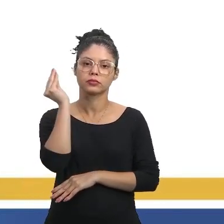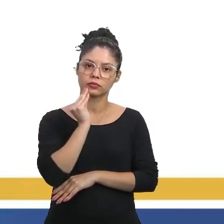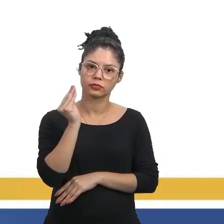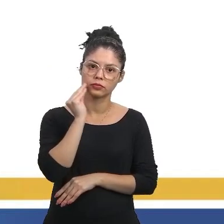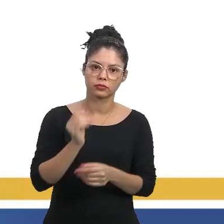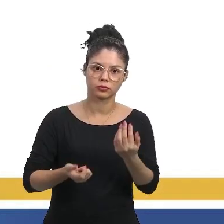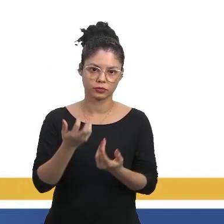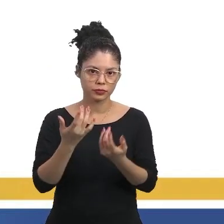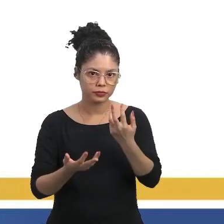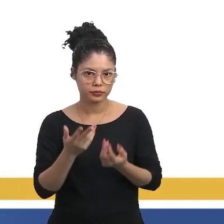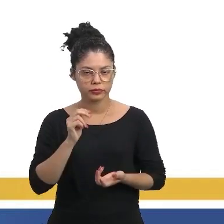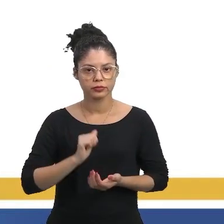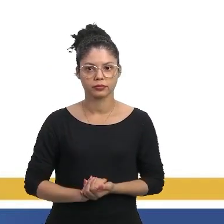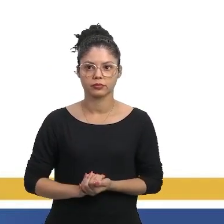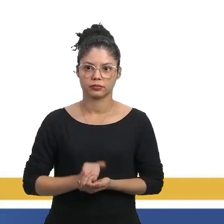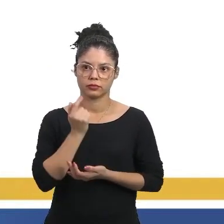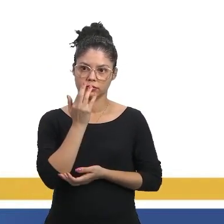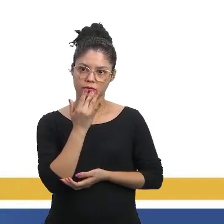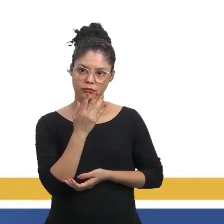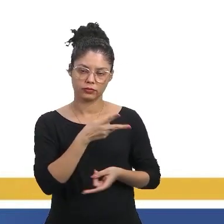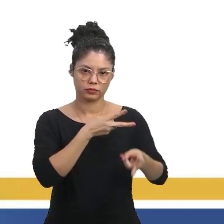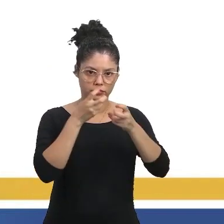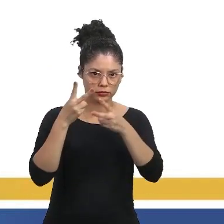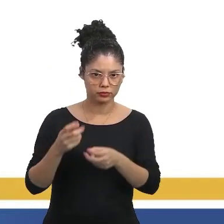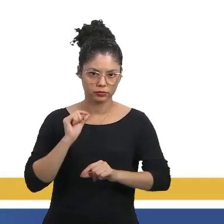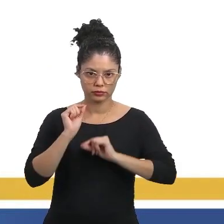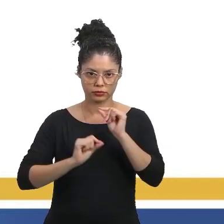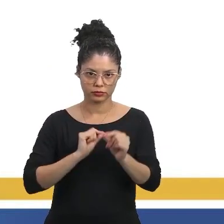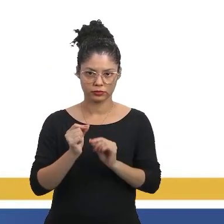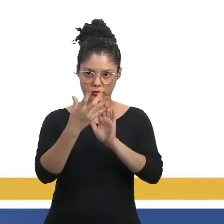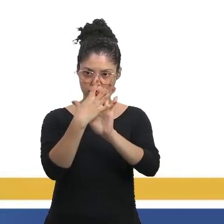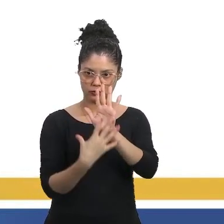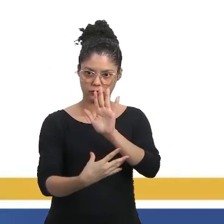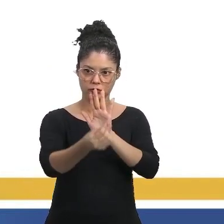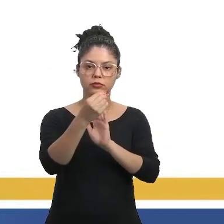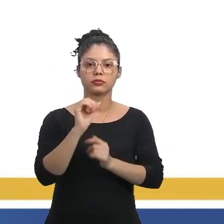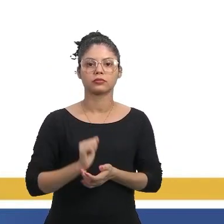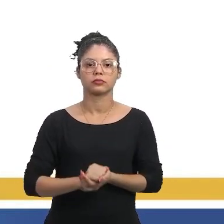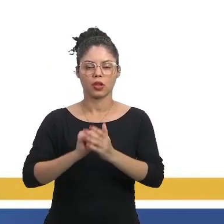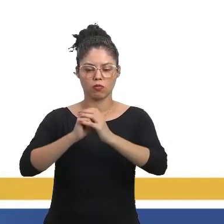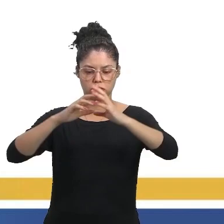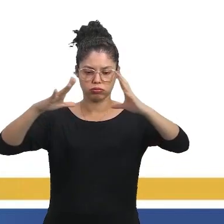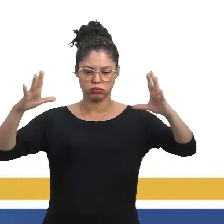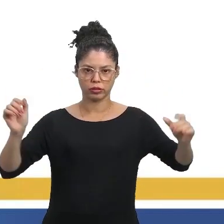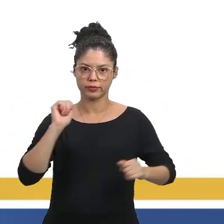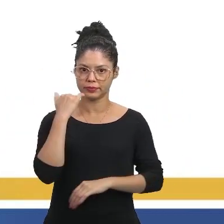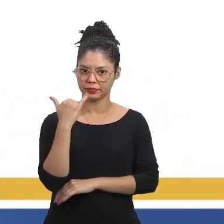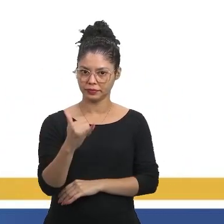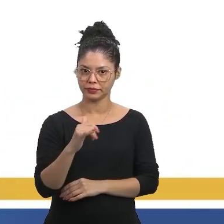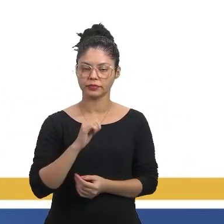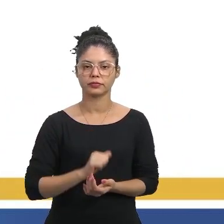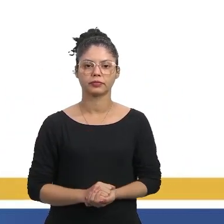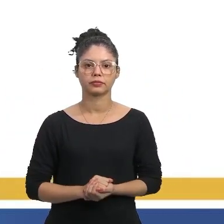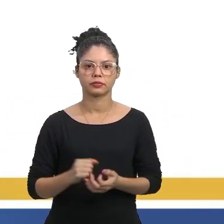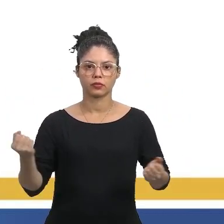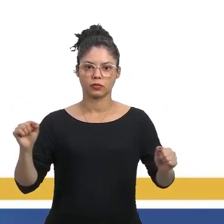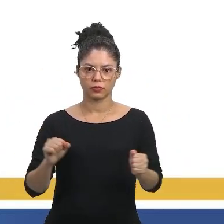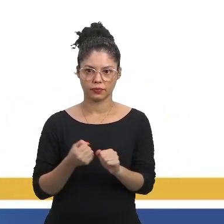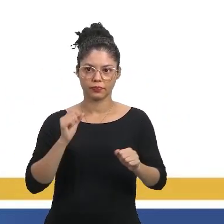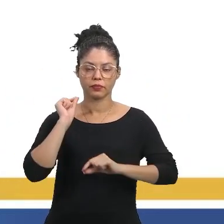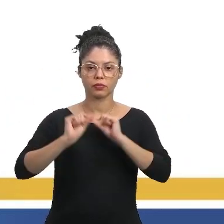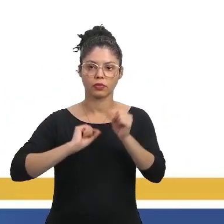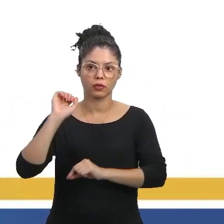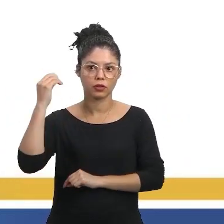falando agora há pouco. A cor observada é proveniente da emissão da radiação eletromagnética ao ocorrer o